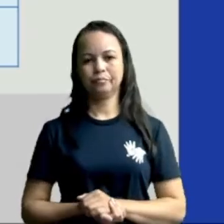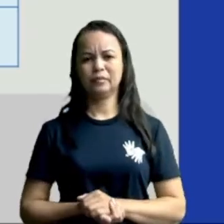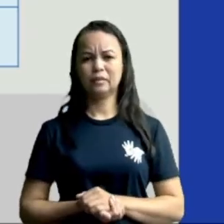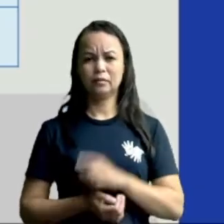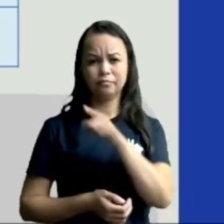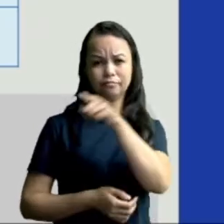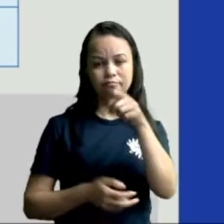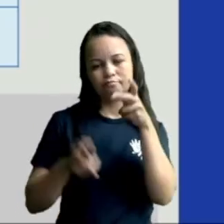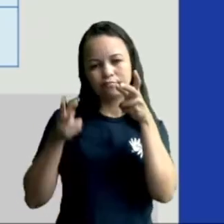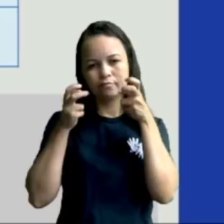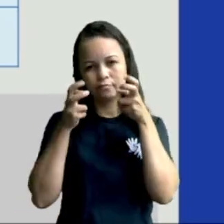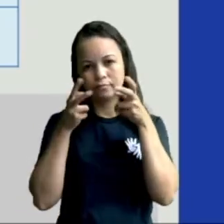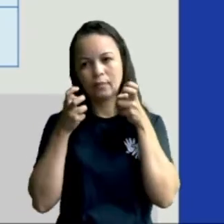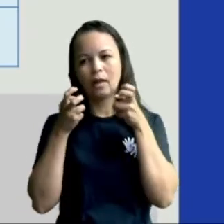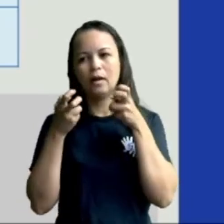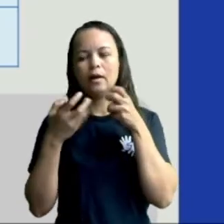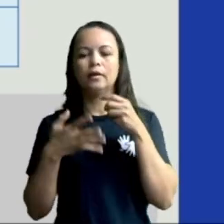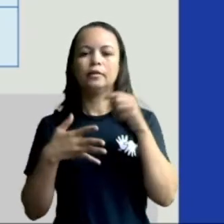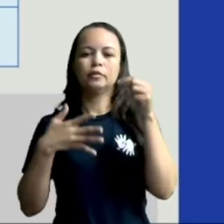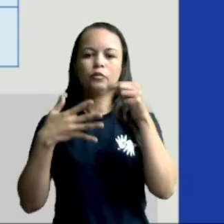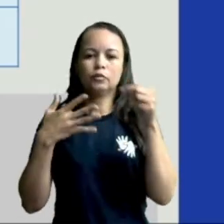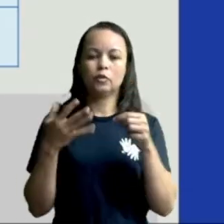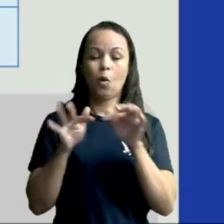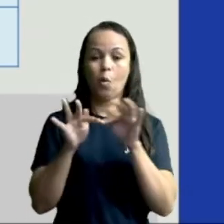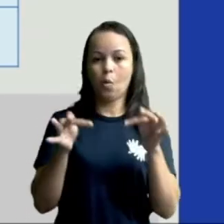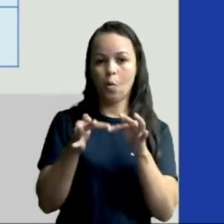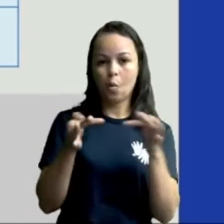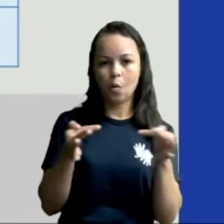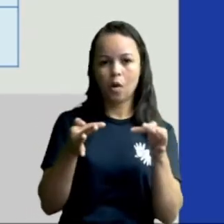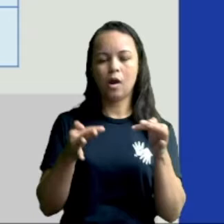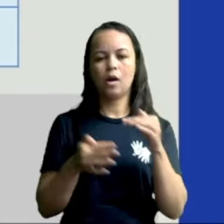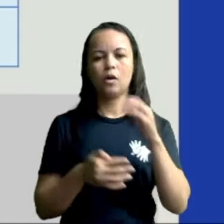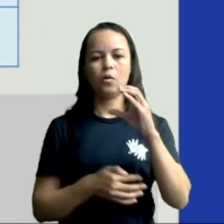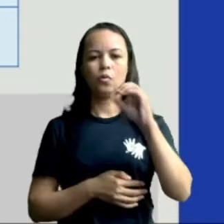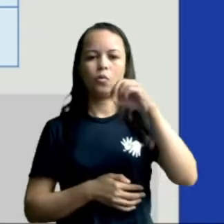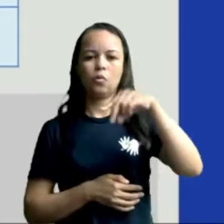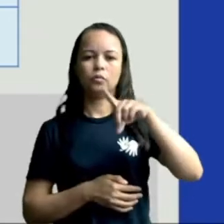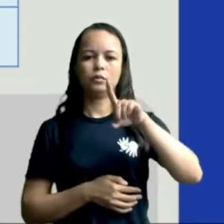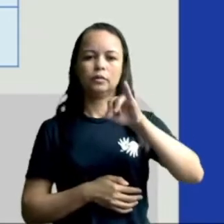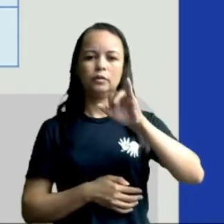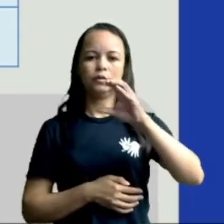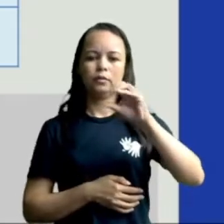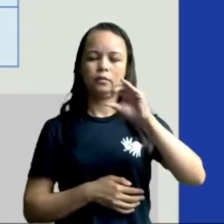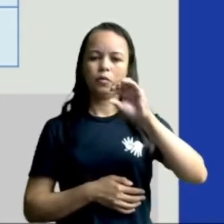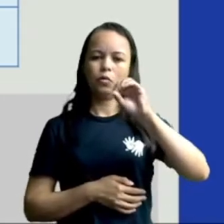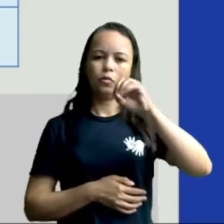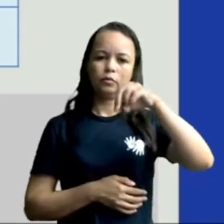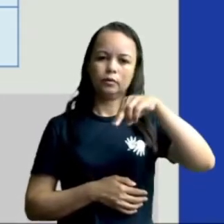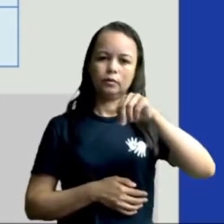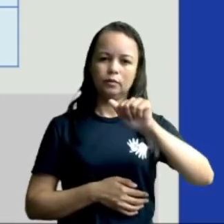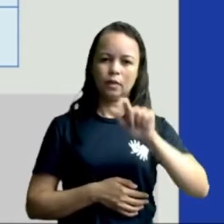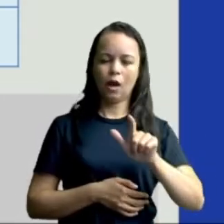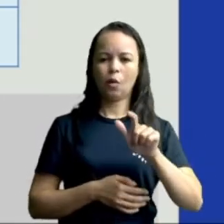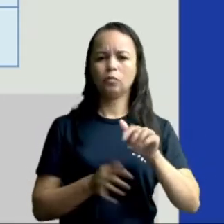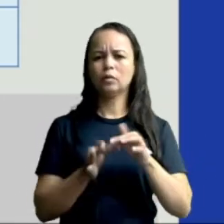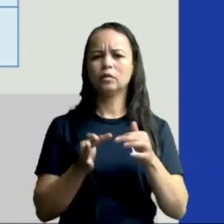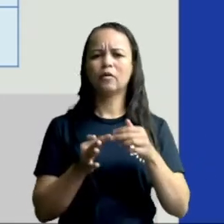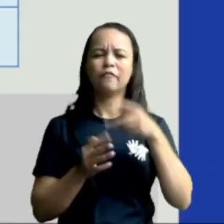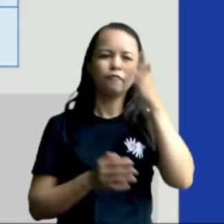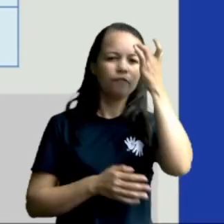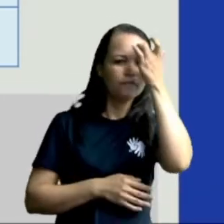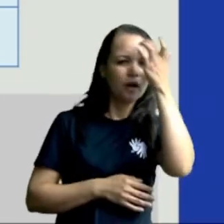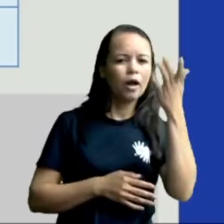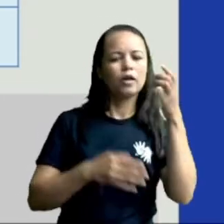vão observar que no condicional simples ainda é mais fácil da gente conjugar, porque a gente não